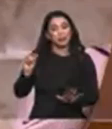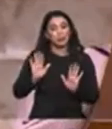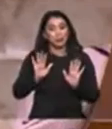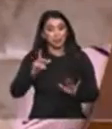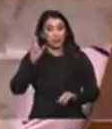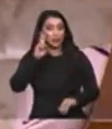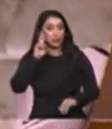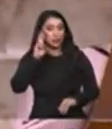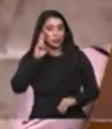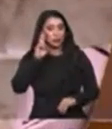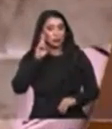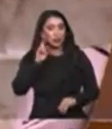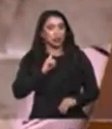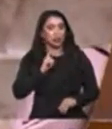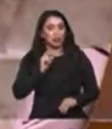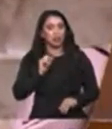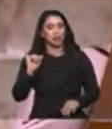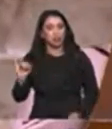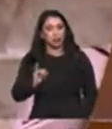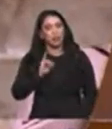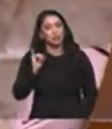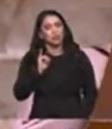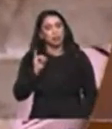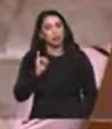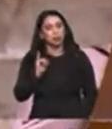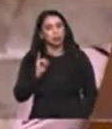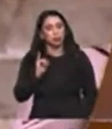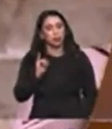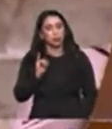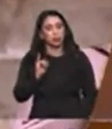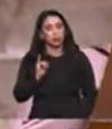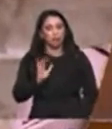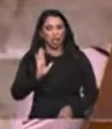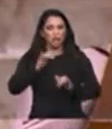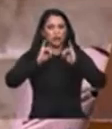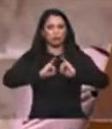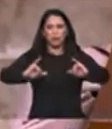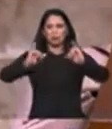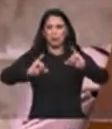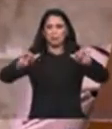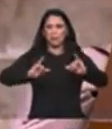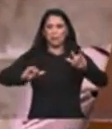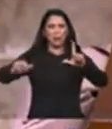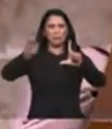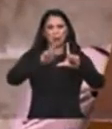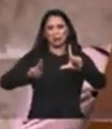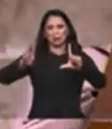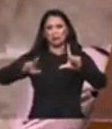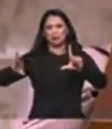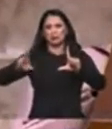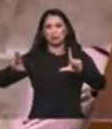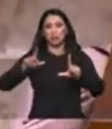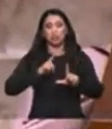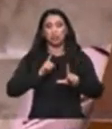um pouco, isso era uma coisa muito significativa. Como amplamente noticiado pelos veículos de mídia, mas os elementos